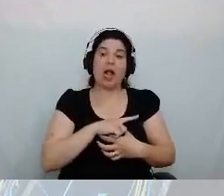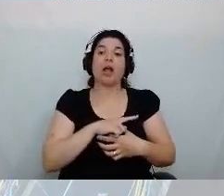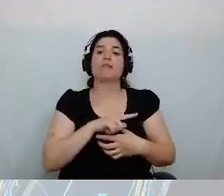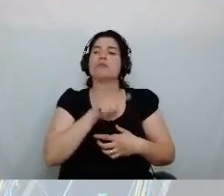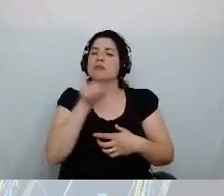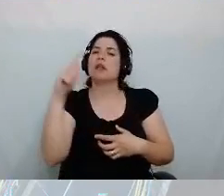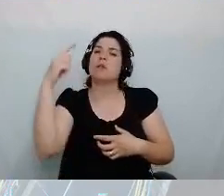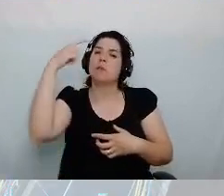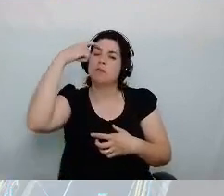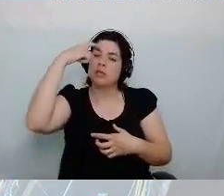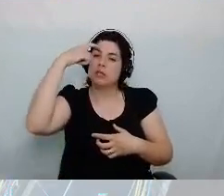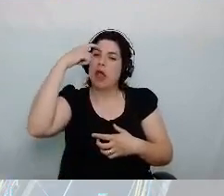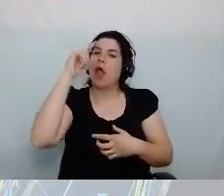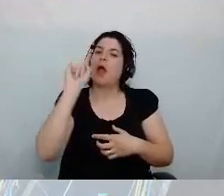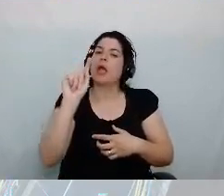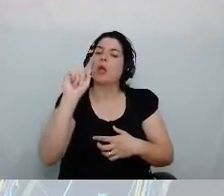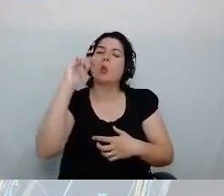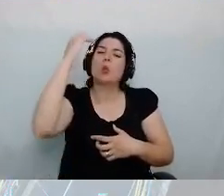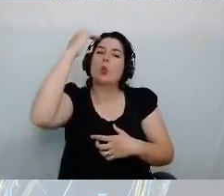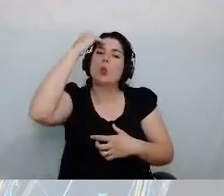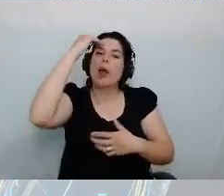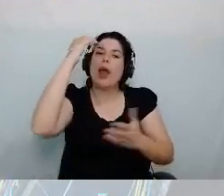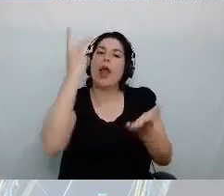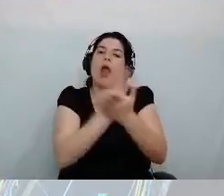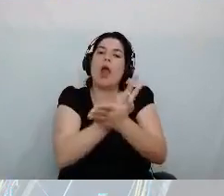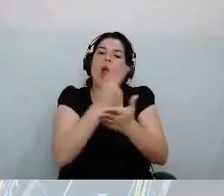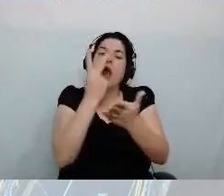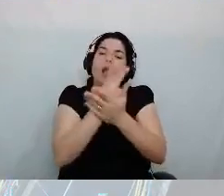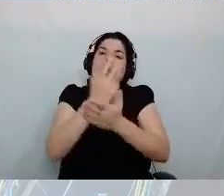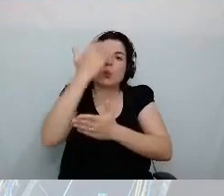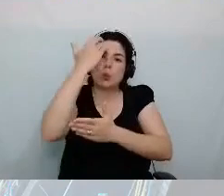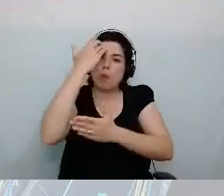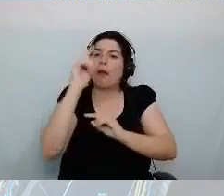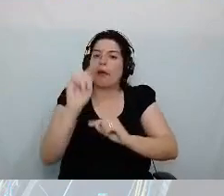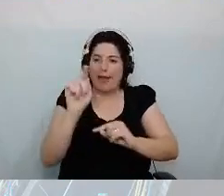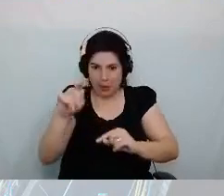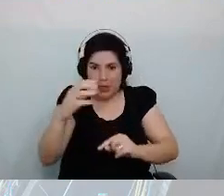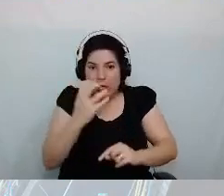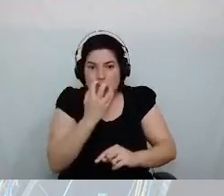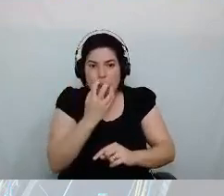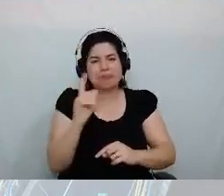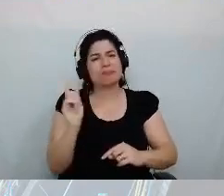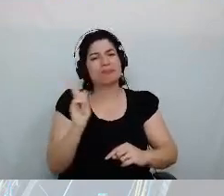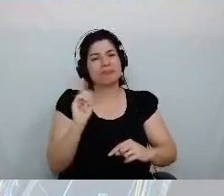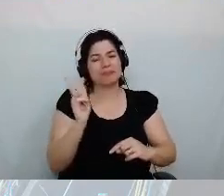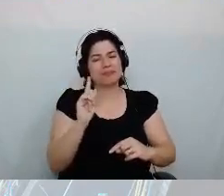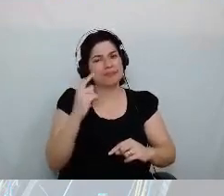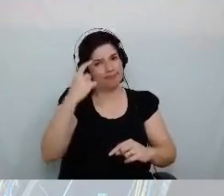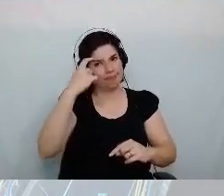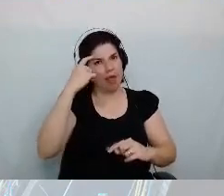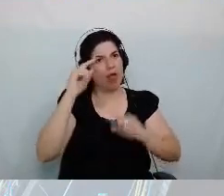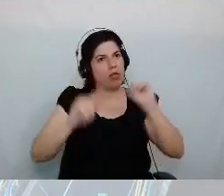ideia quem é o culpado por isso? E acreditem, não é esse belo cachorrinho? Vocês têm ideia?